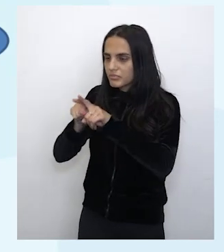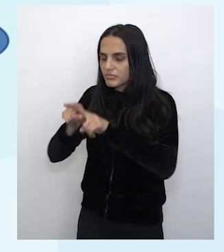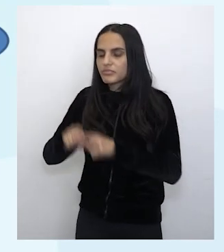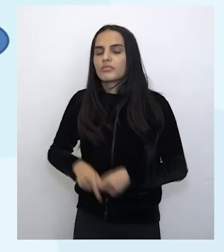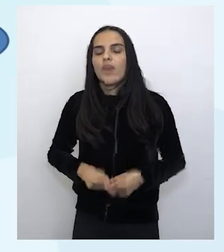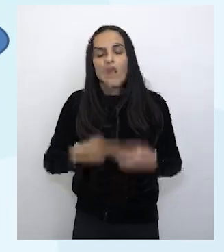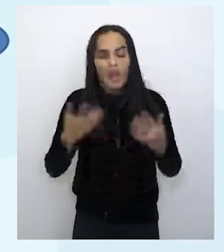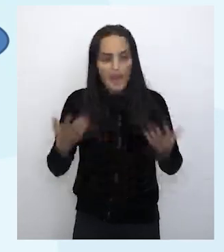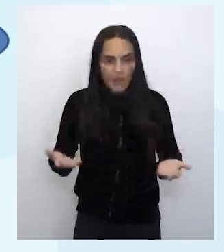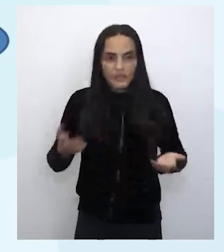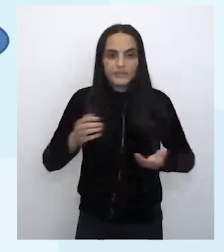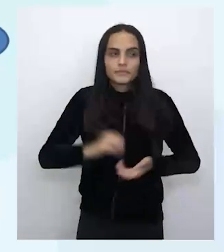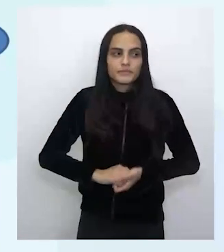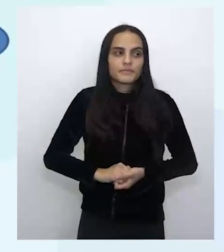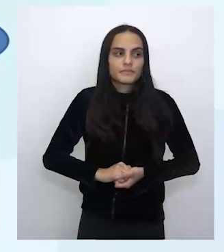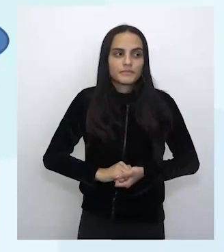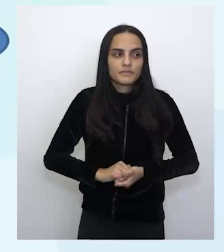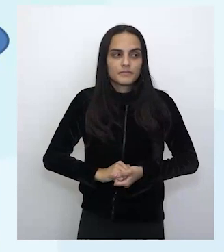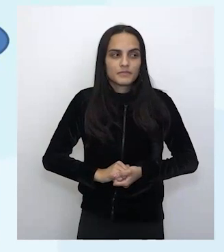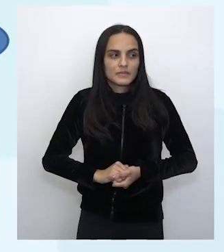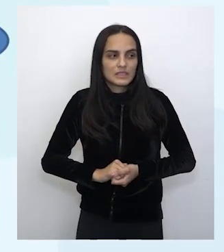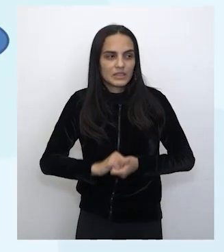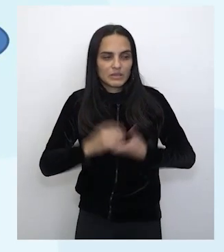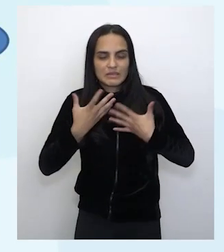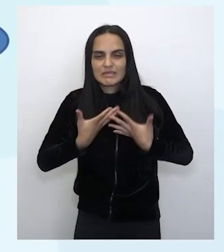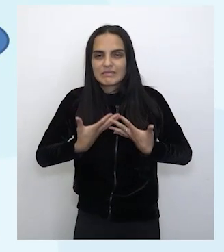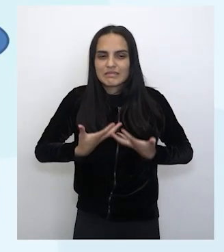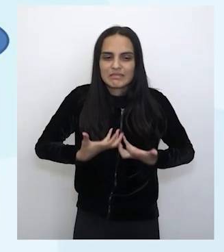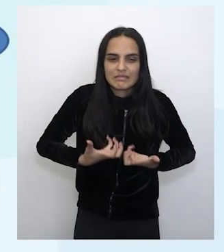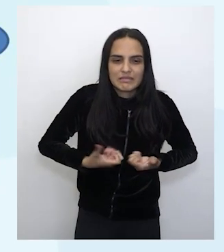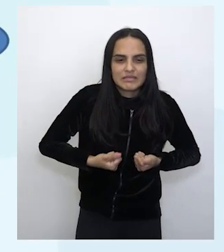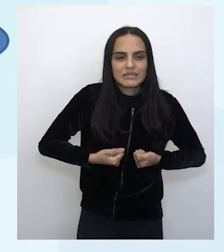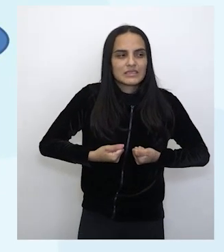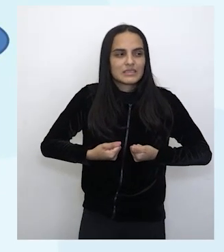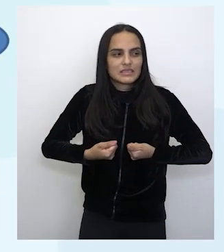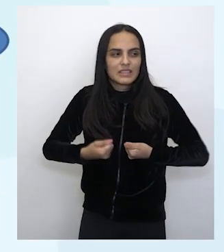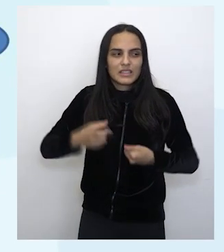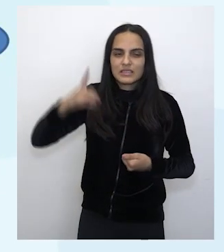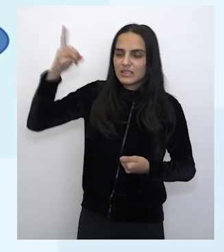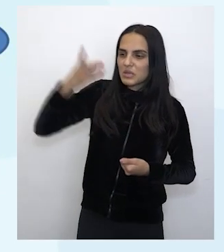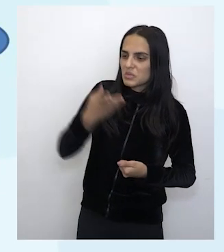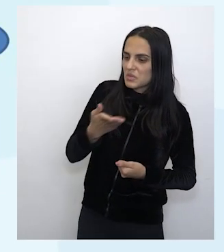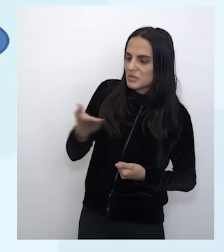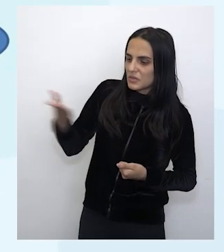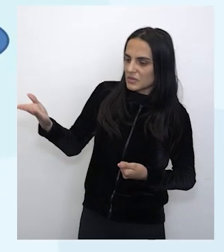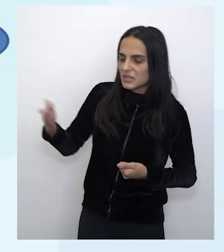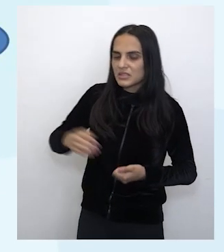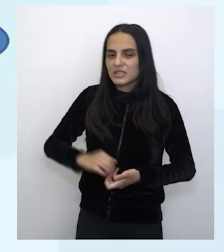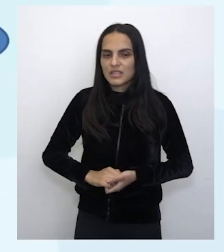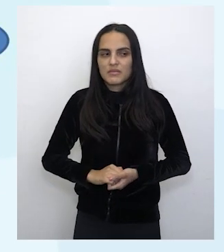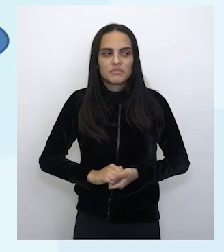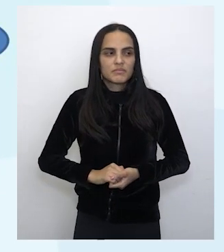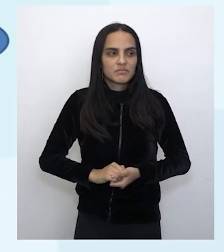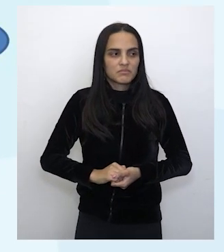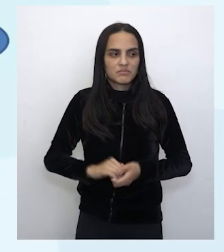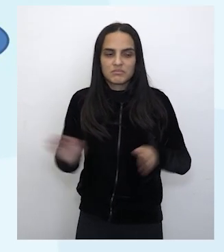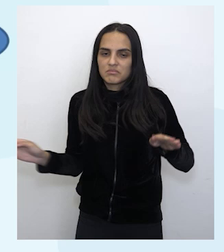Ah, estou farto de semideuses. Onde é que há gente no mundo?